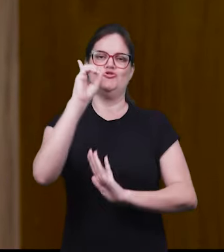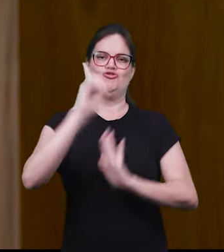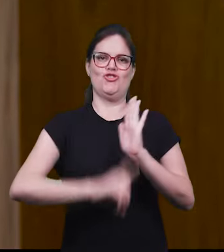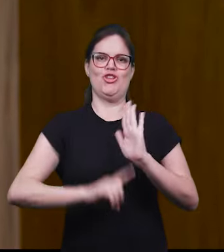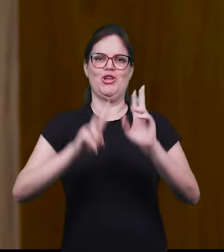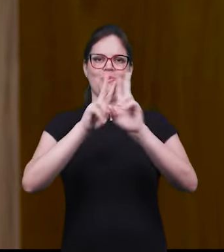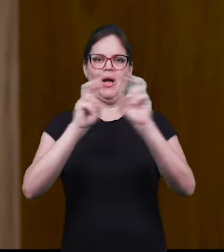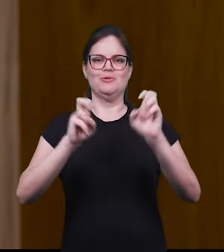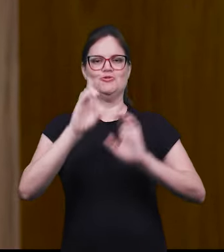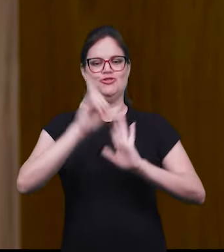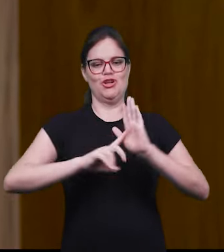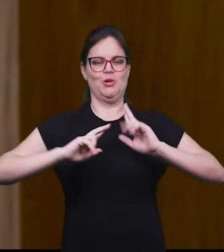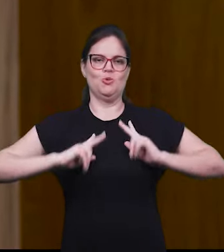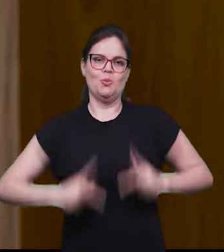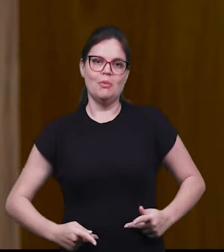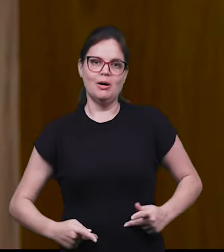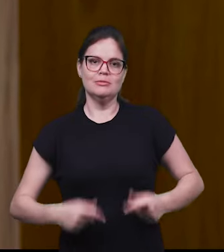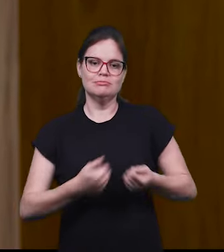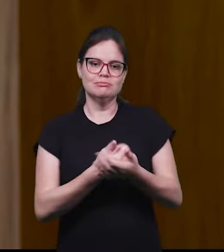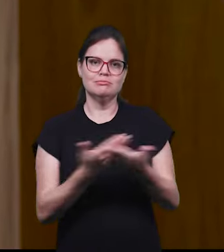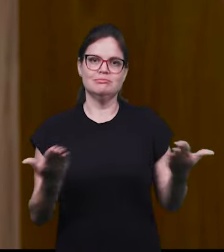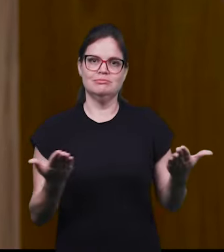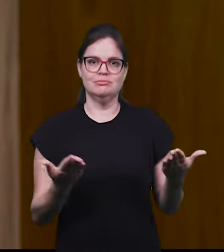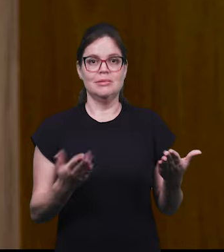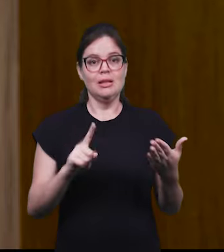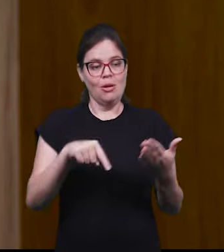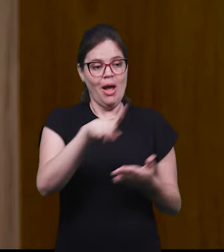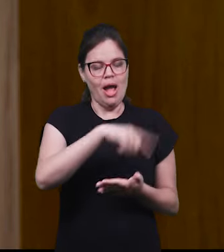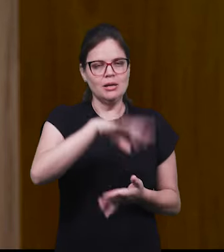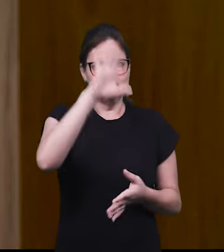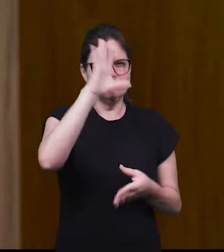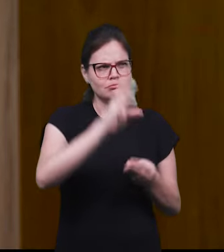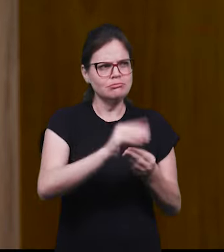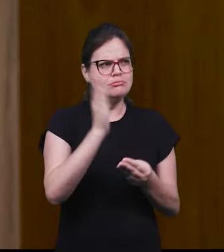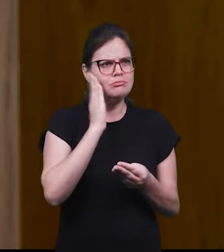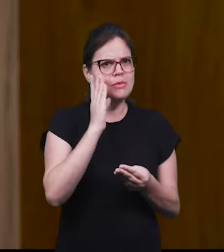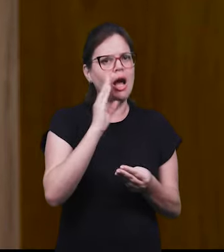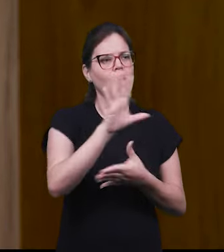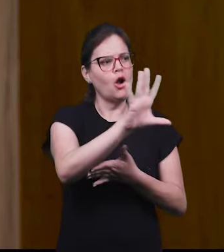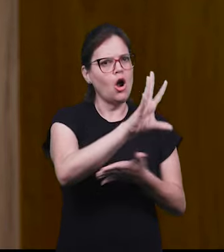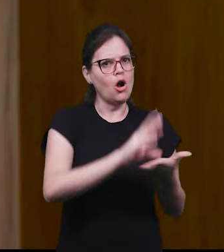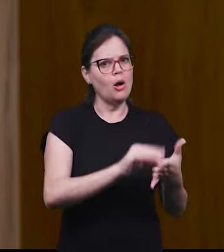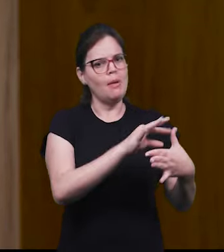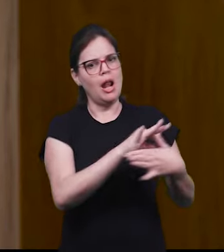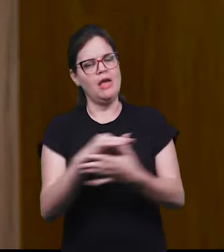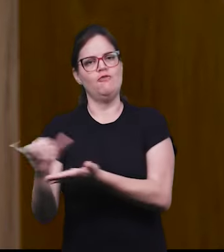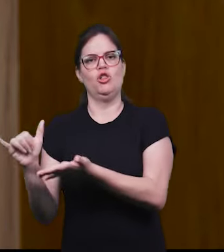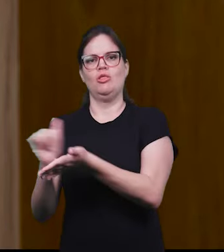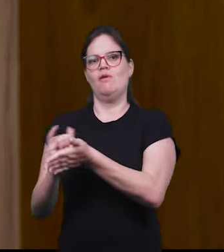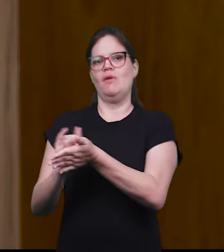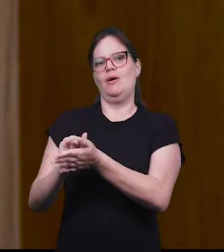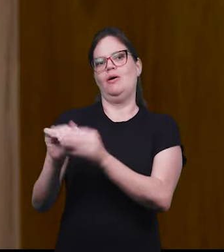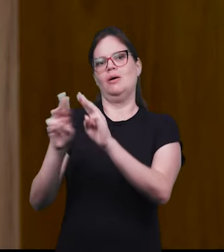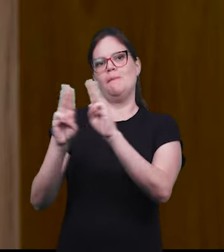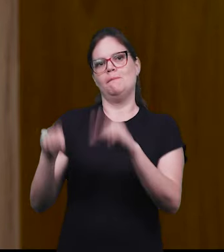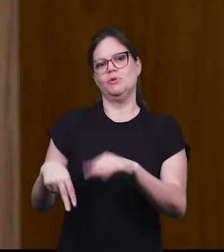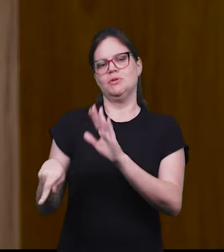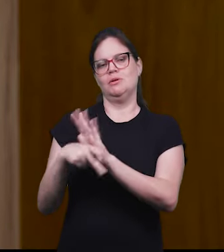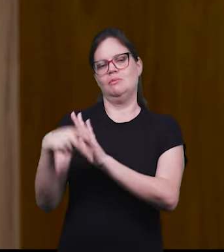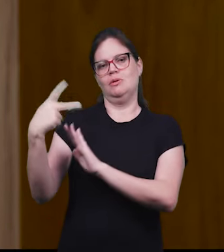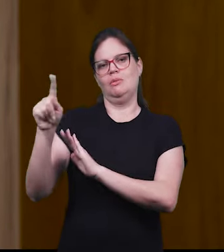pela conquista, como ele conquistou a Babilônia sem ninguém se ferisse, ninguém, né? Ele